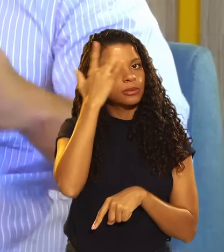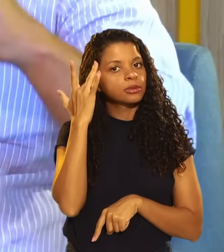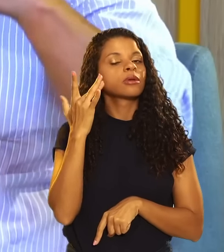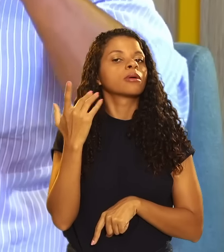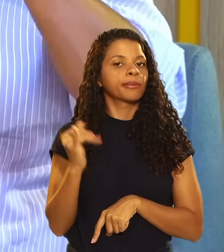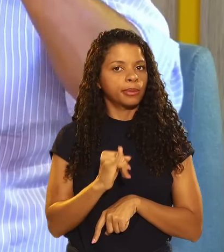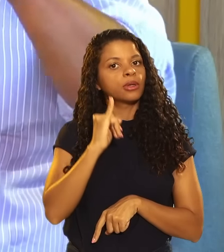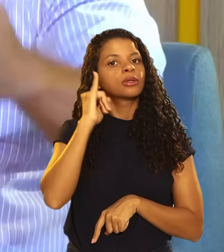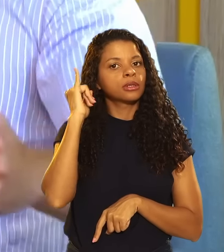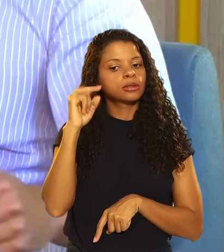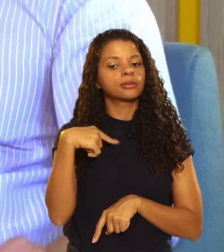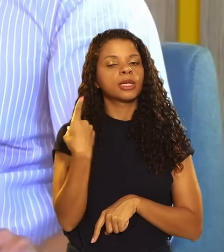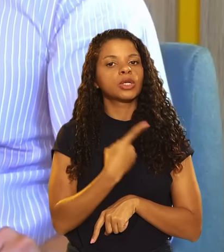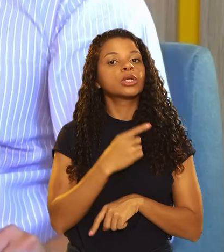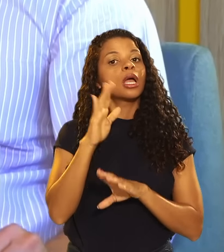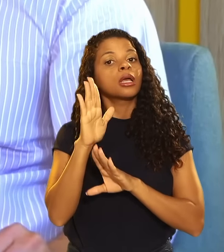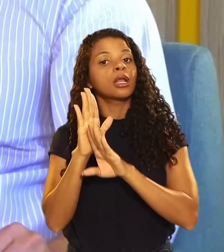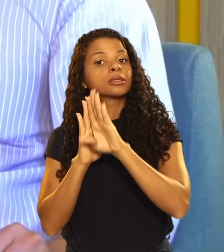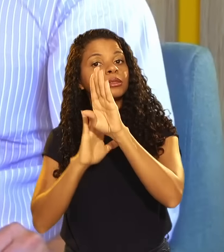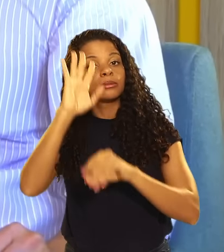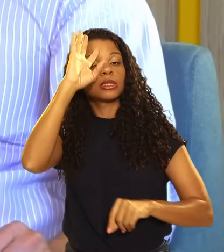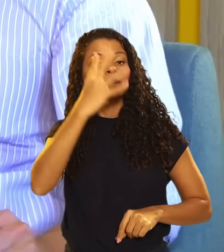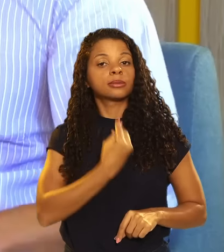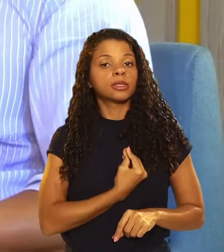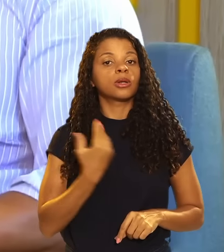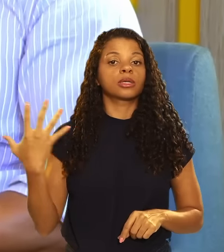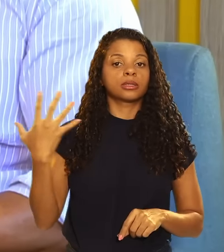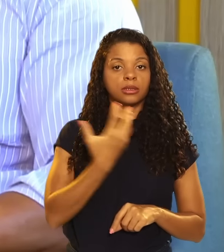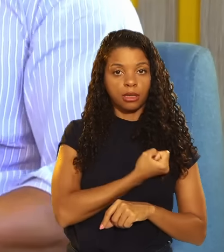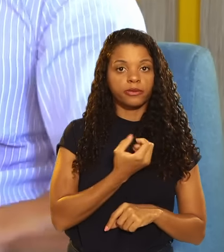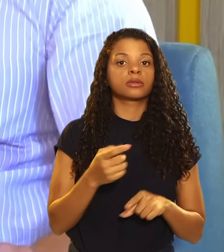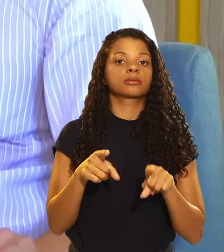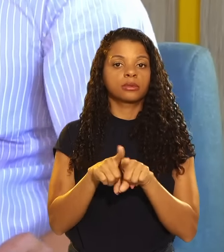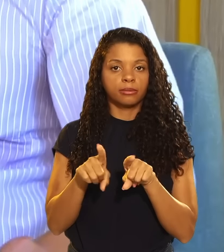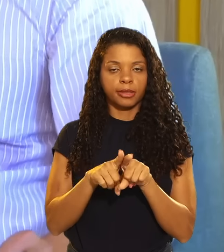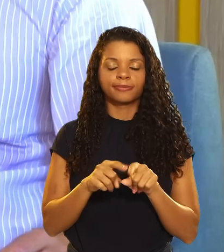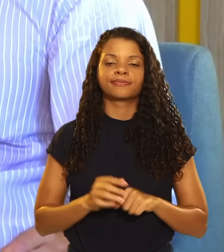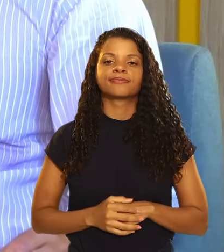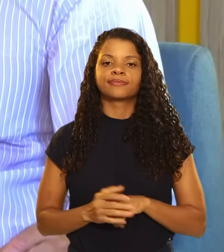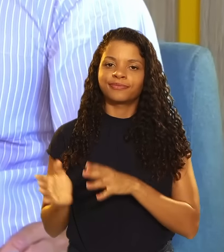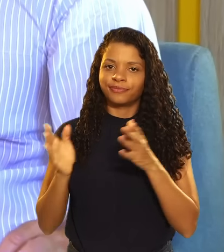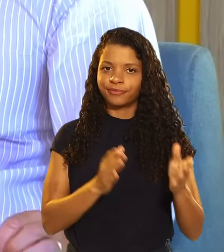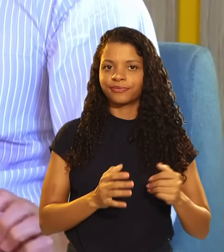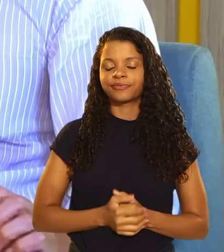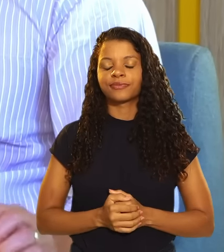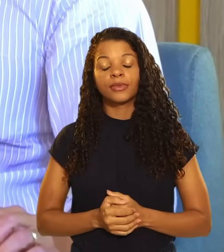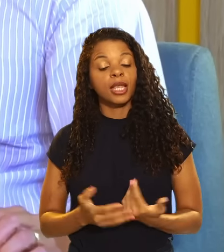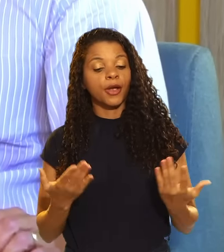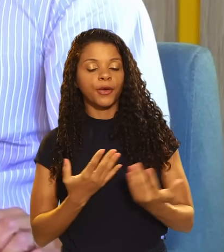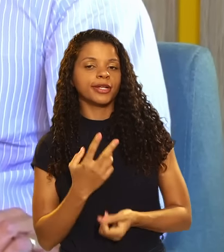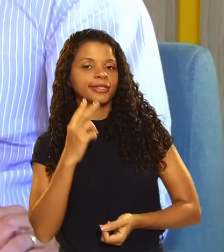de crescimento espiritual, nosso processo de salvação. Chegando na segunda-feira, Lívia Vilela, nós temos aqui o chamado